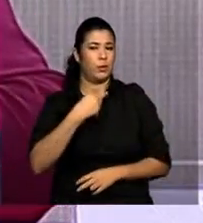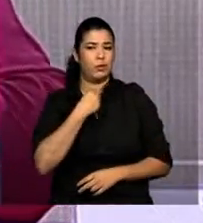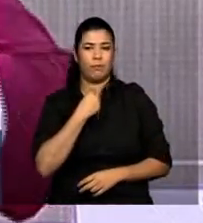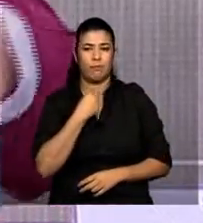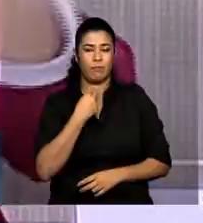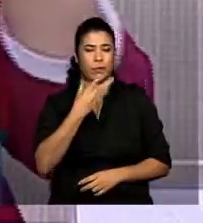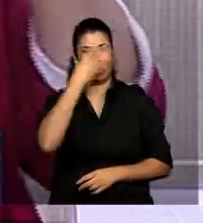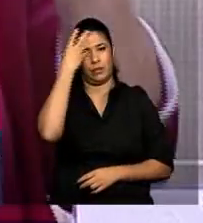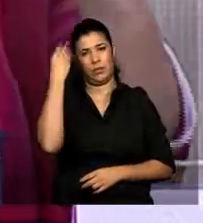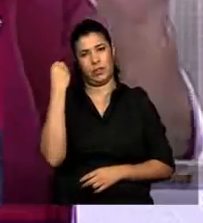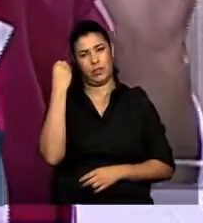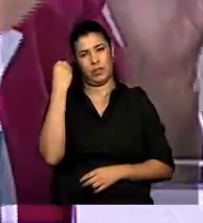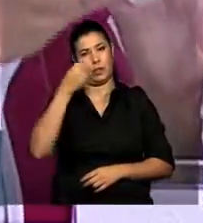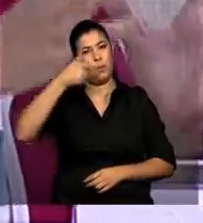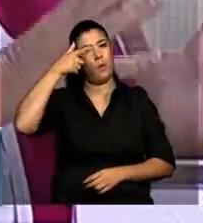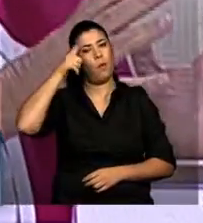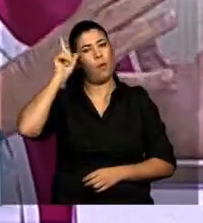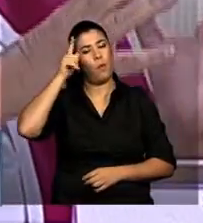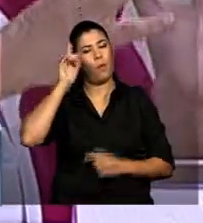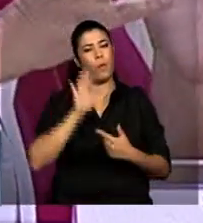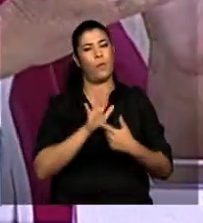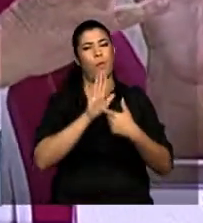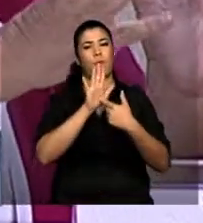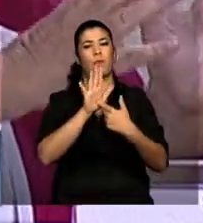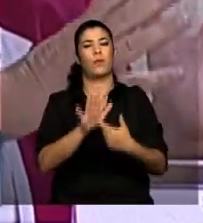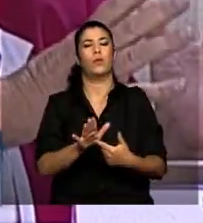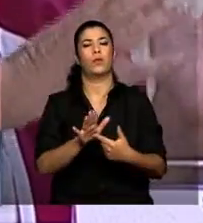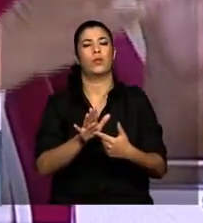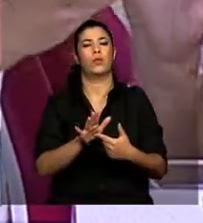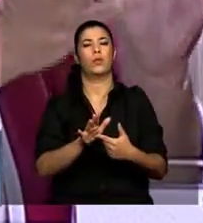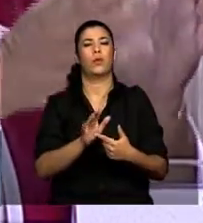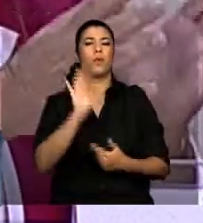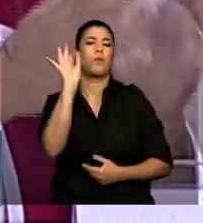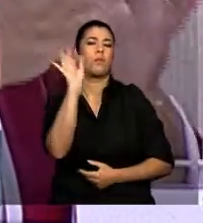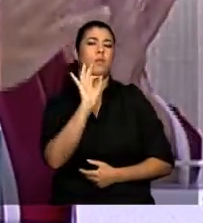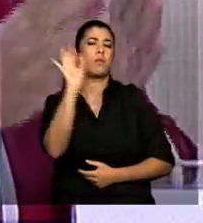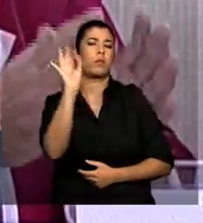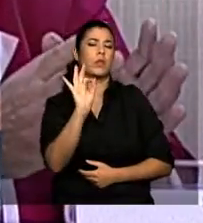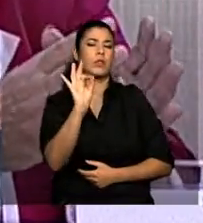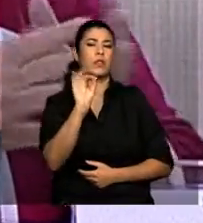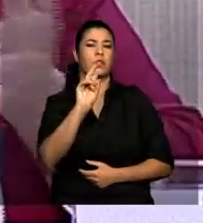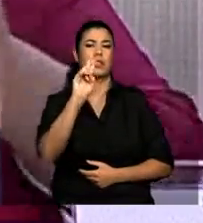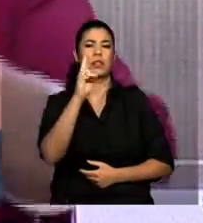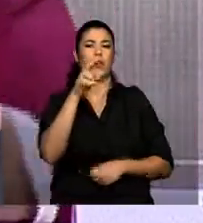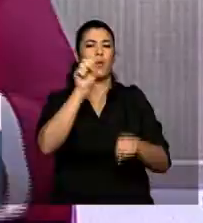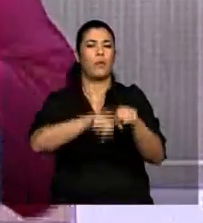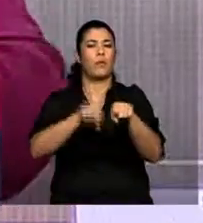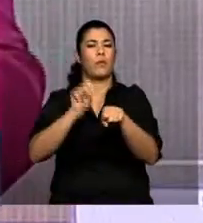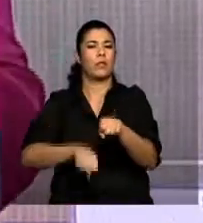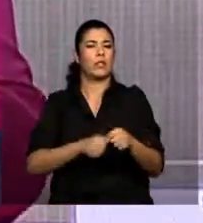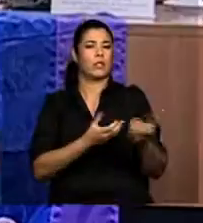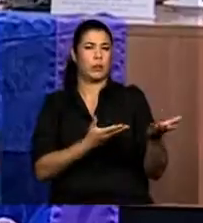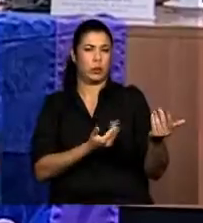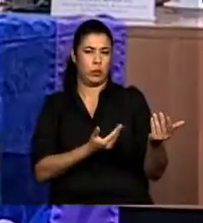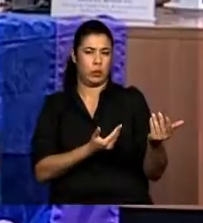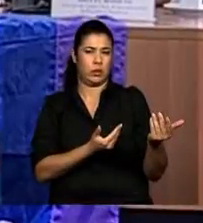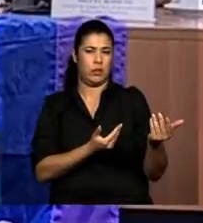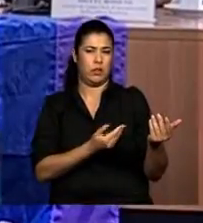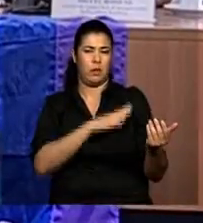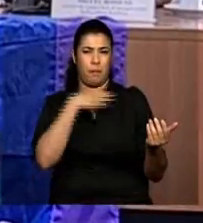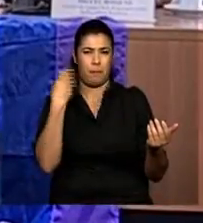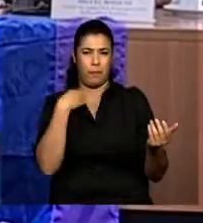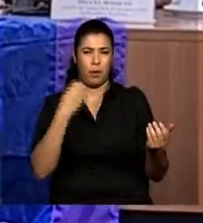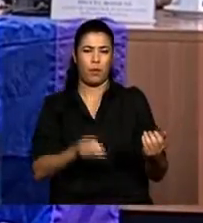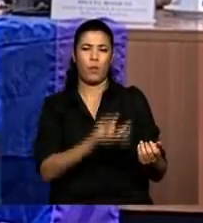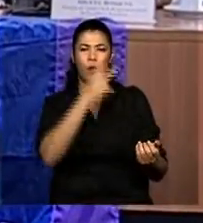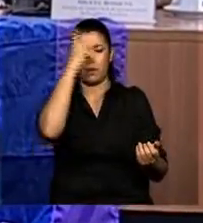encaixa ontem a atividade da questão do índice de homicídio de adolescente. Hoje, essa portaria